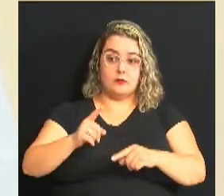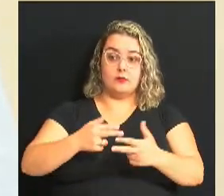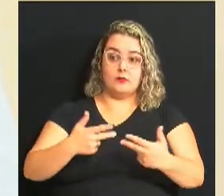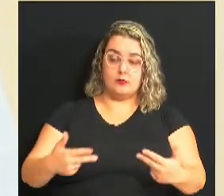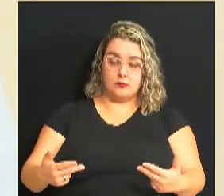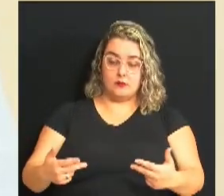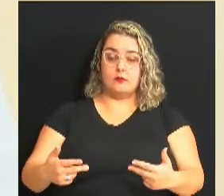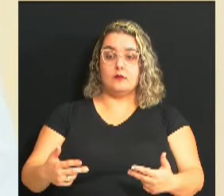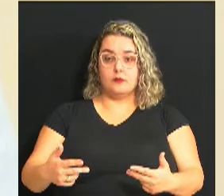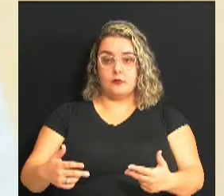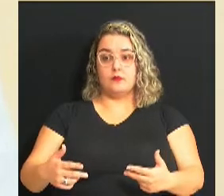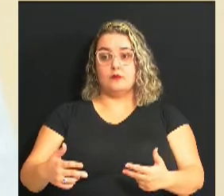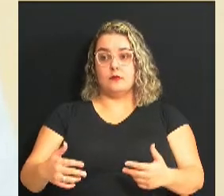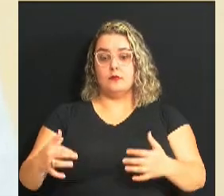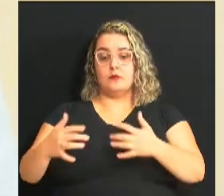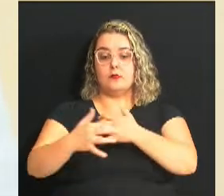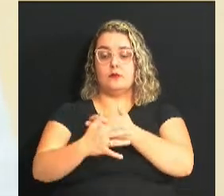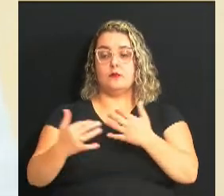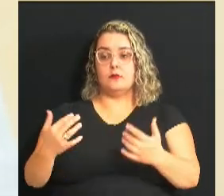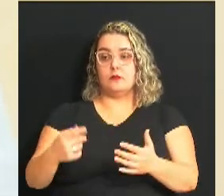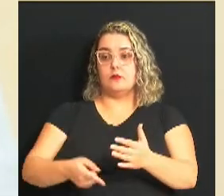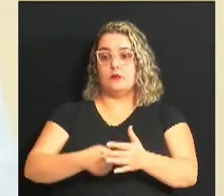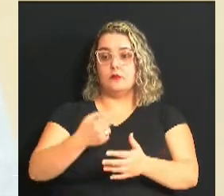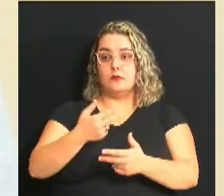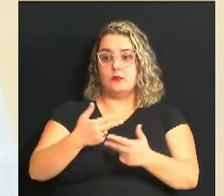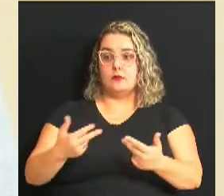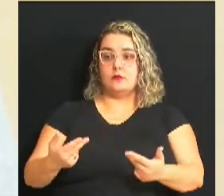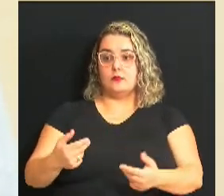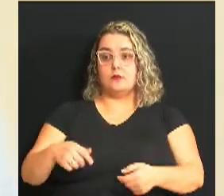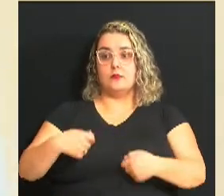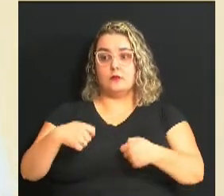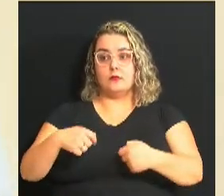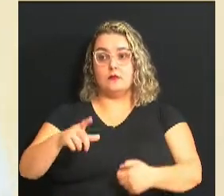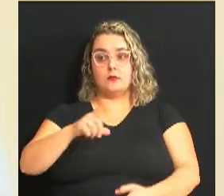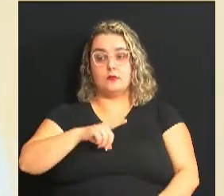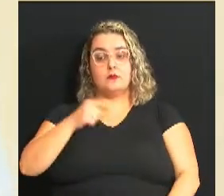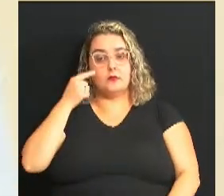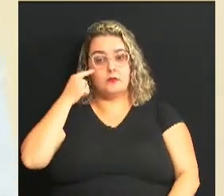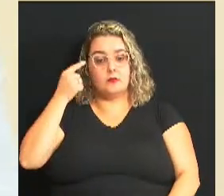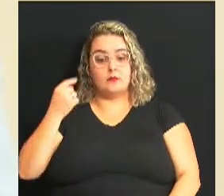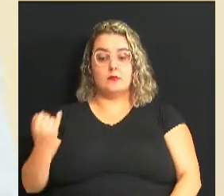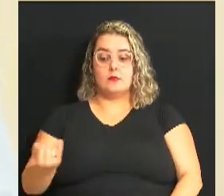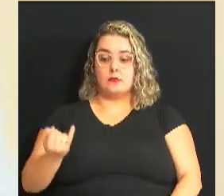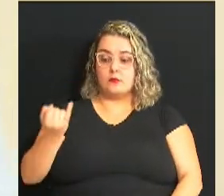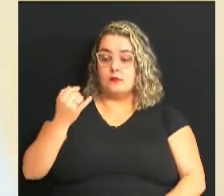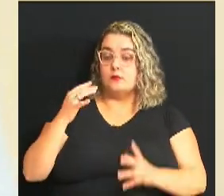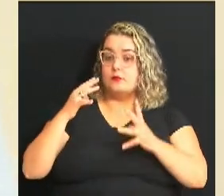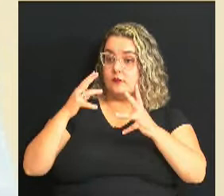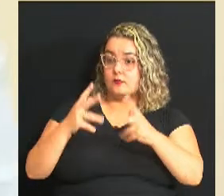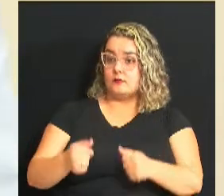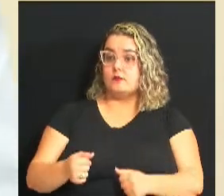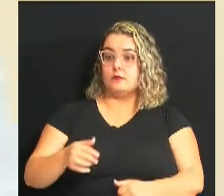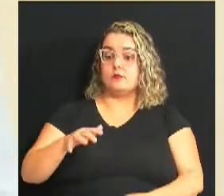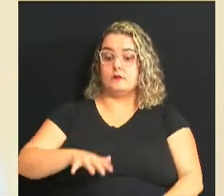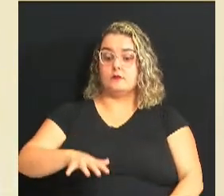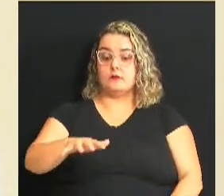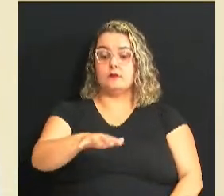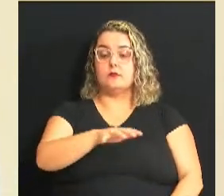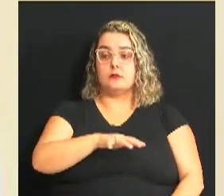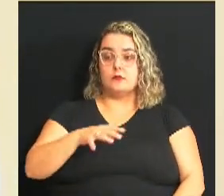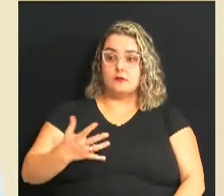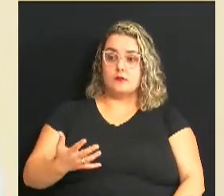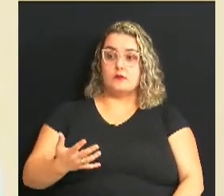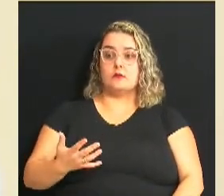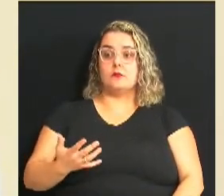cidade. Então, acho que essa é a primeira questão que a gente tem que ter em mente, né? Da importância para a cidade como um todo, da região como um todo. A gente está aqui numa região